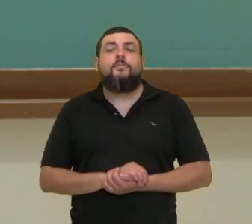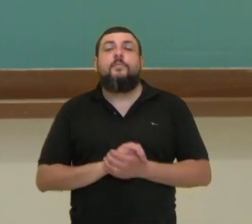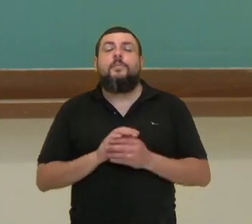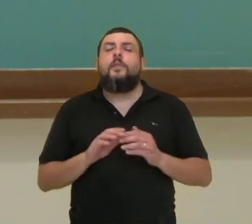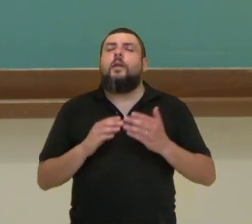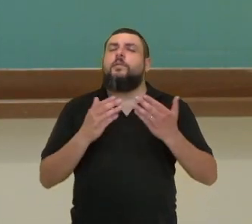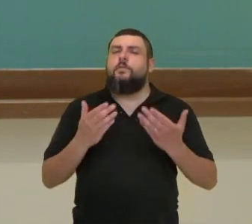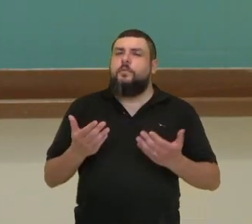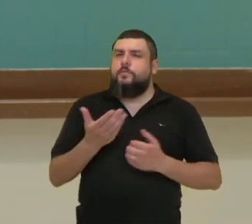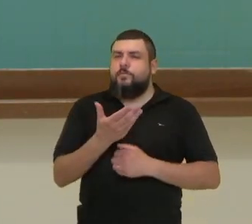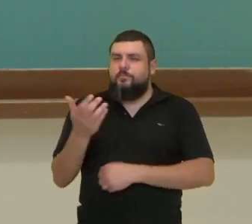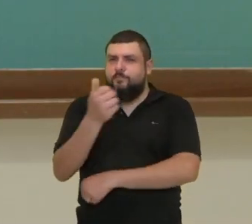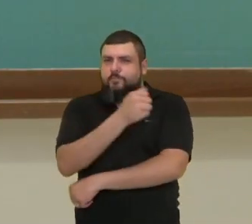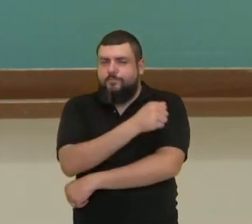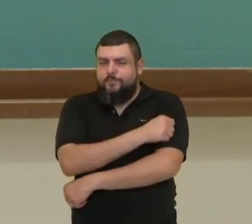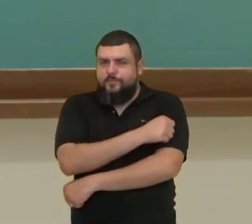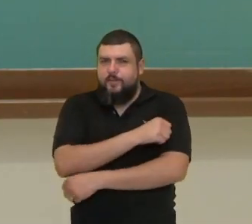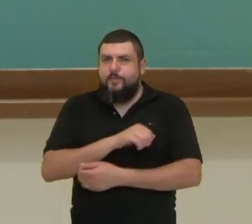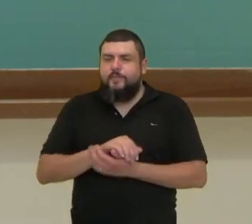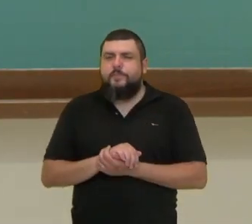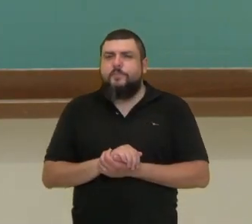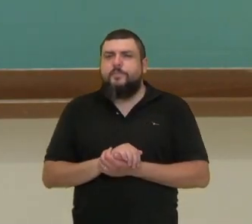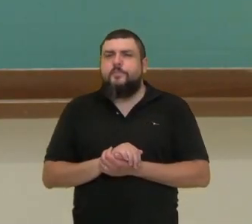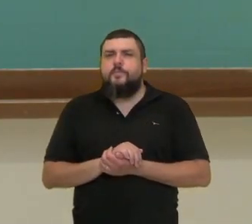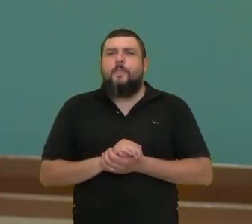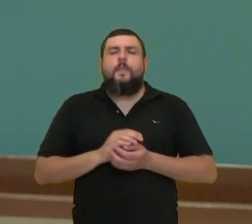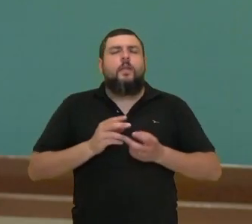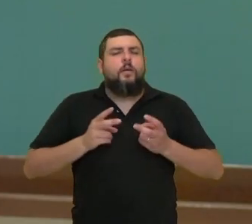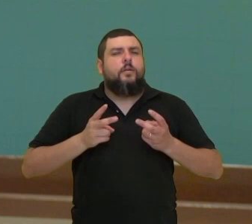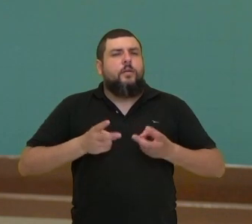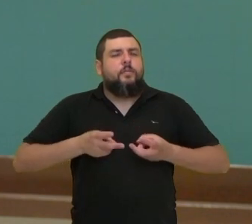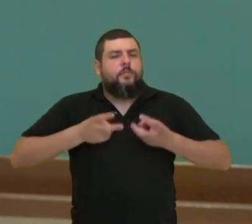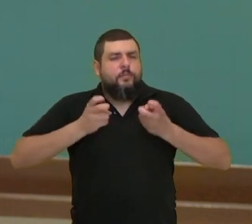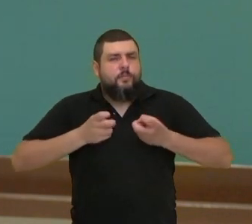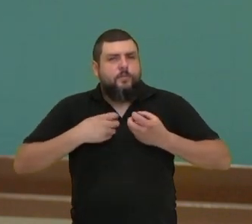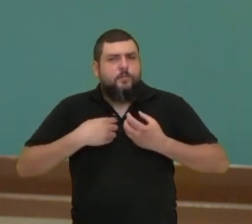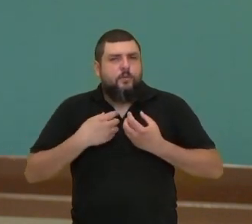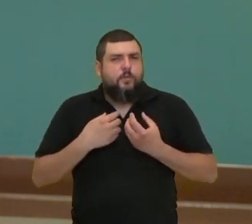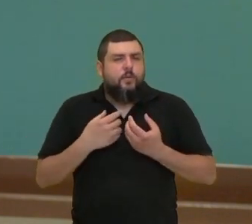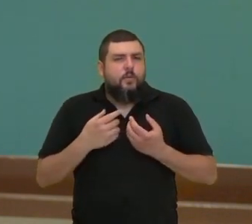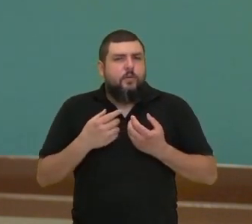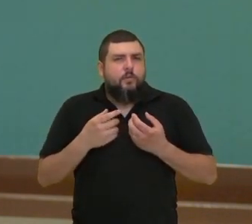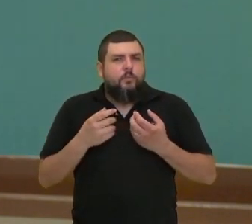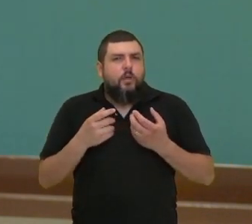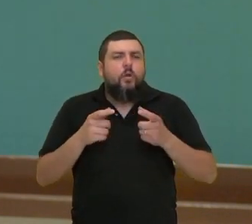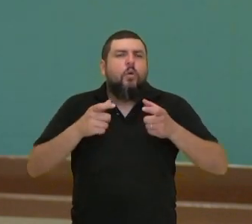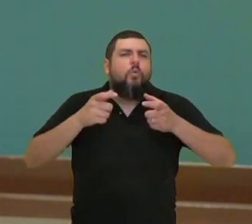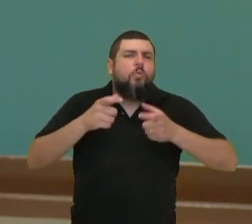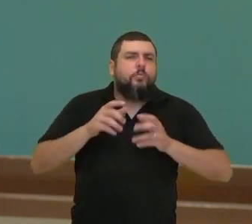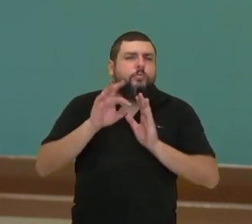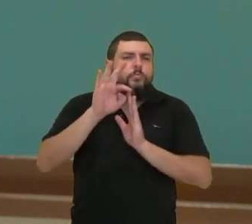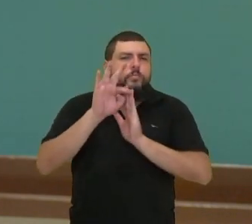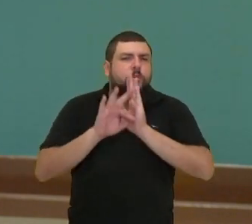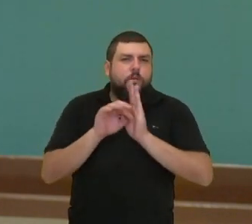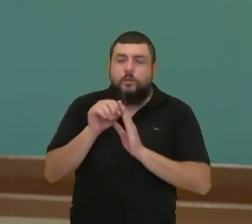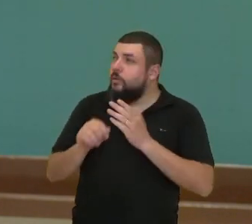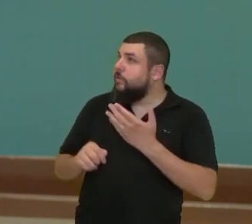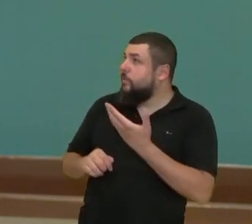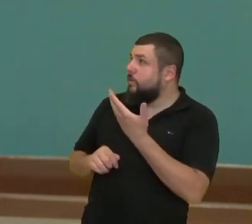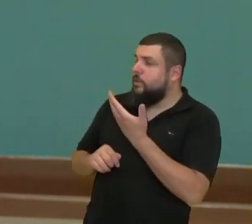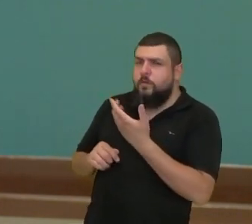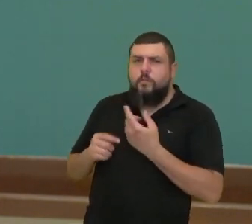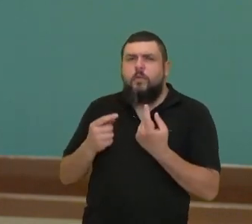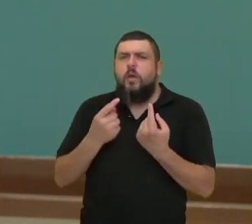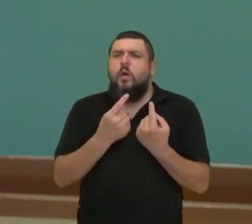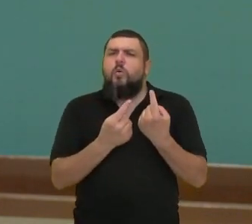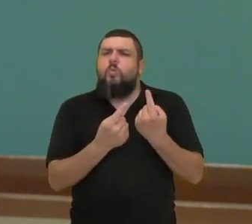Então, estudantes, viram aqui, conseguiram, né, localizar aqui no trecho quais as expressões ou palavras